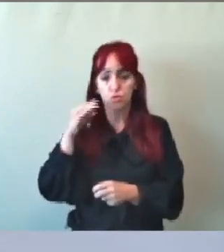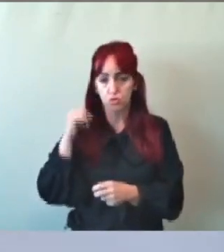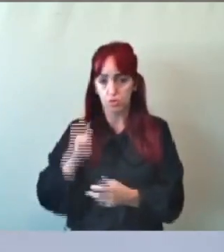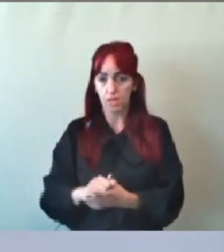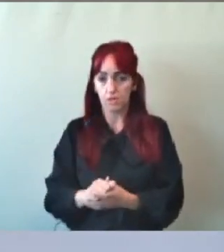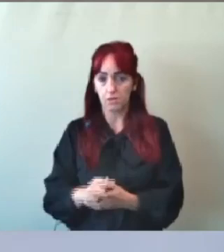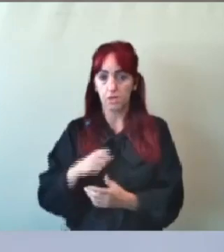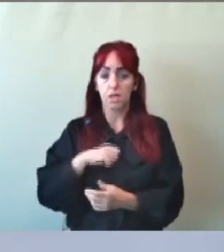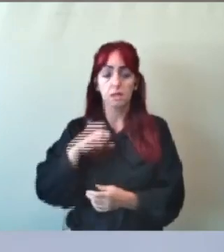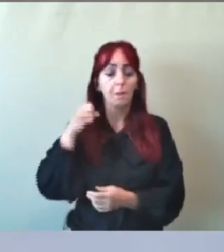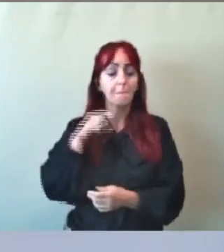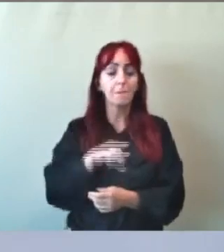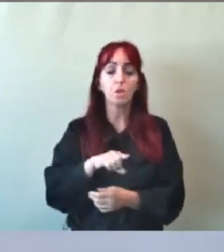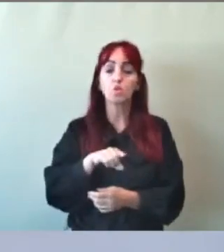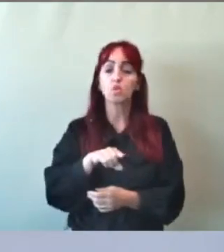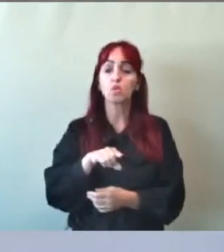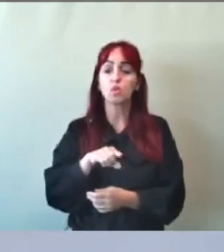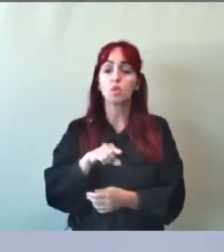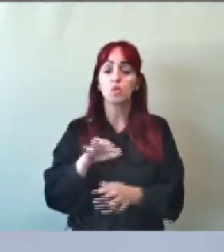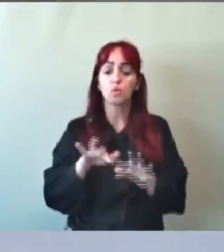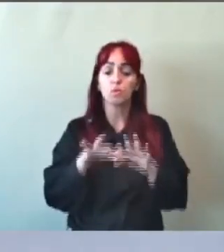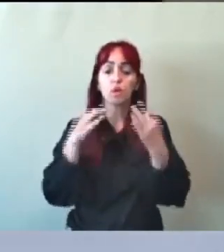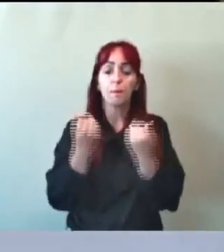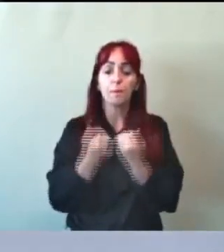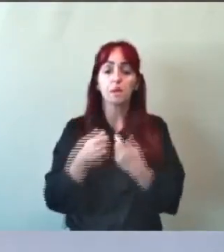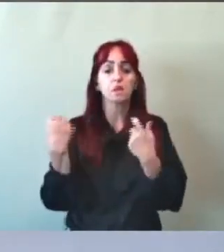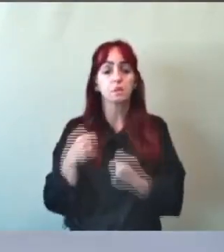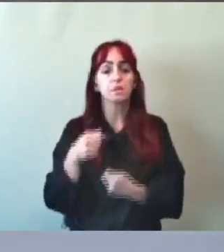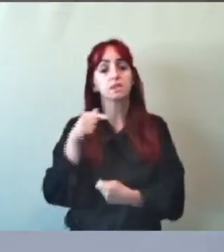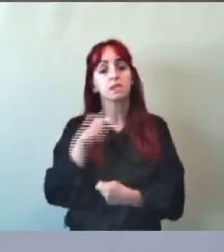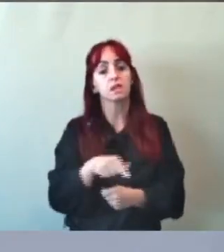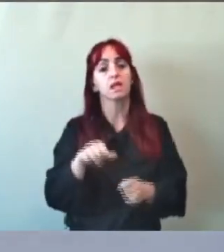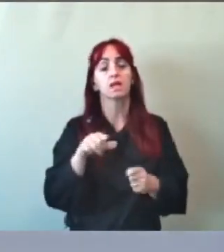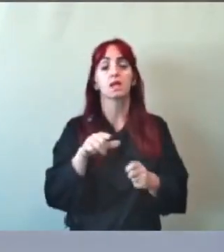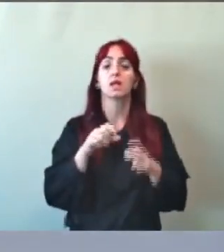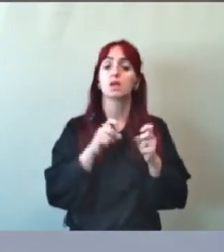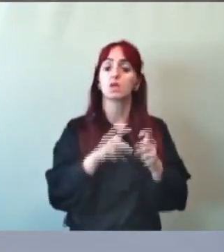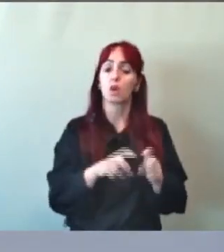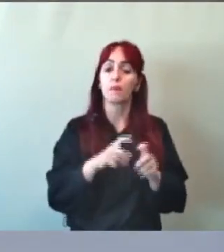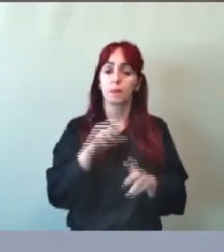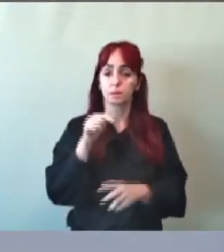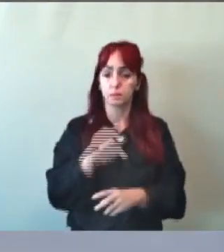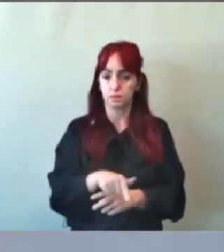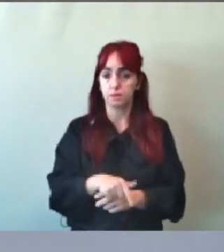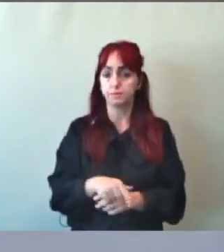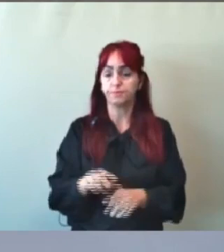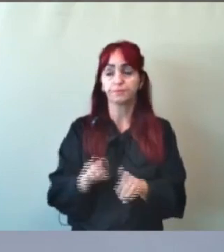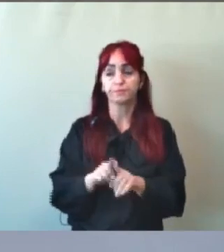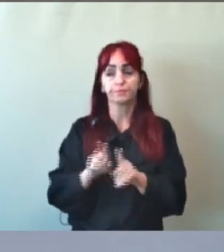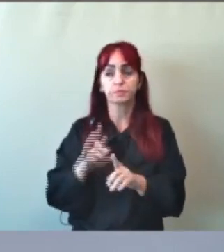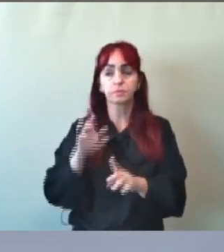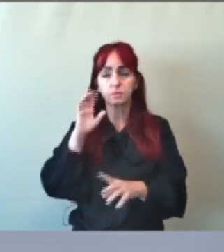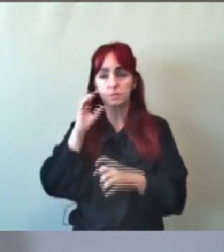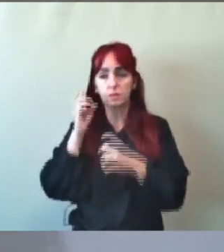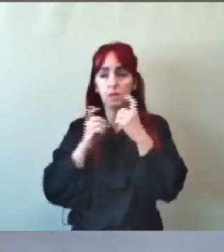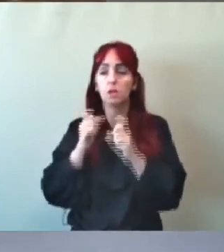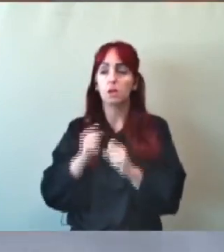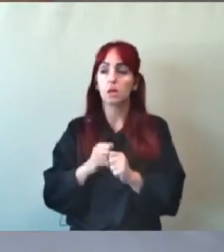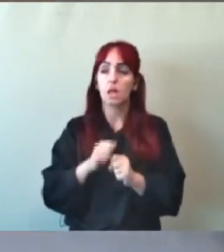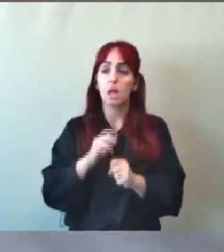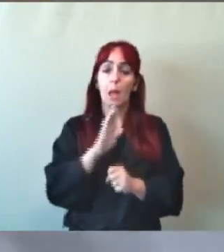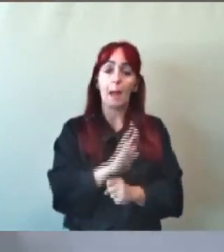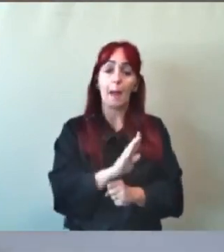comércio. E o maior dilema que nós temos hoje, a maior preocupação, é a Abílio Machado se tornar igual a Pedro II. E a